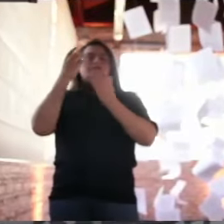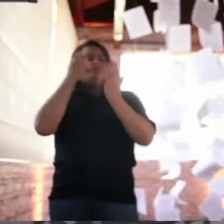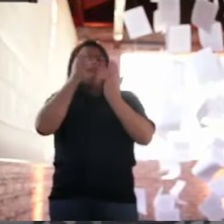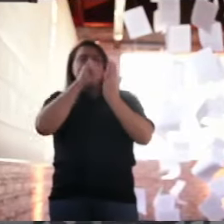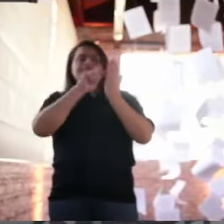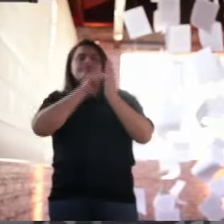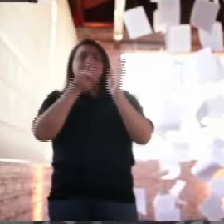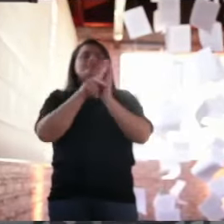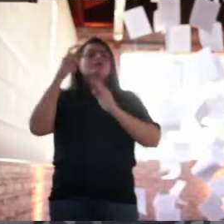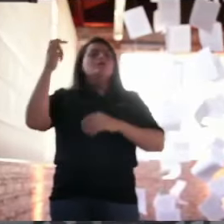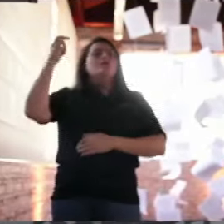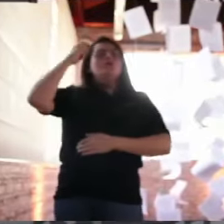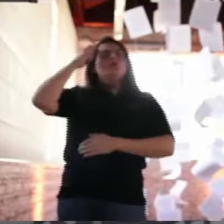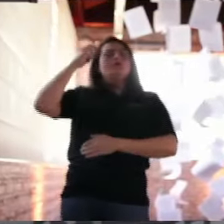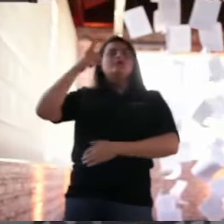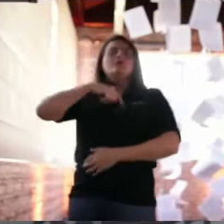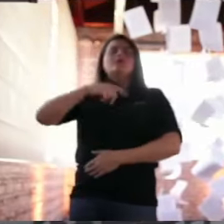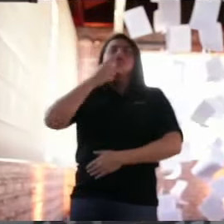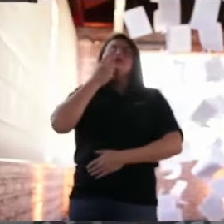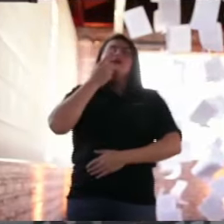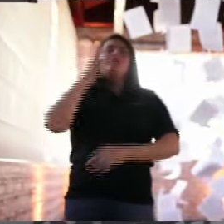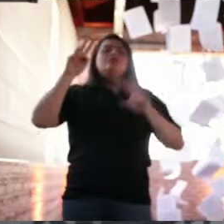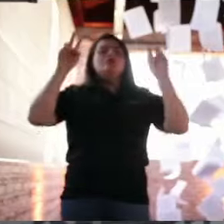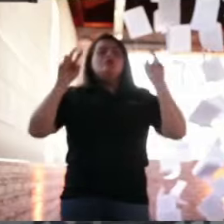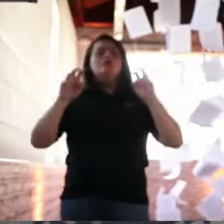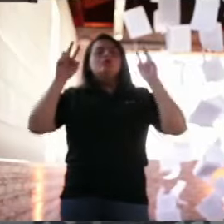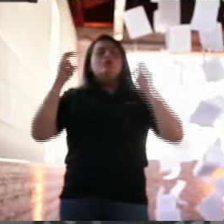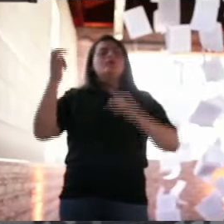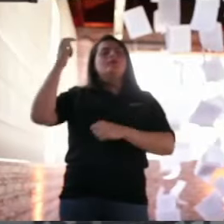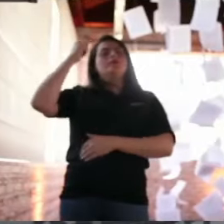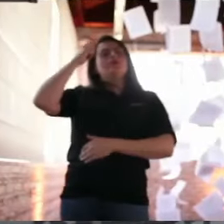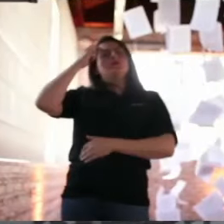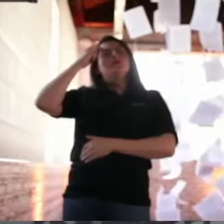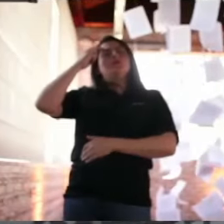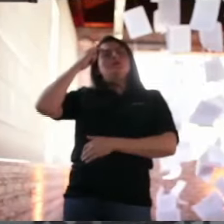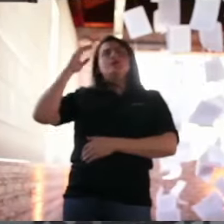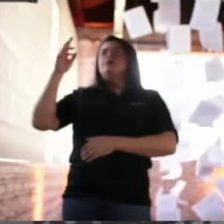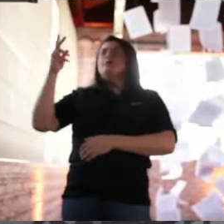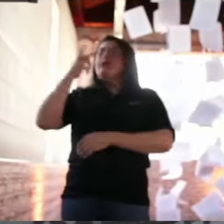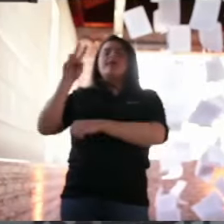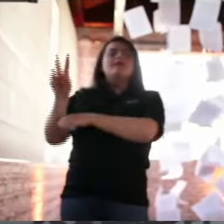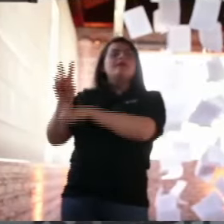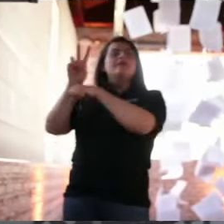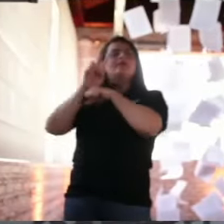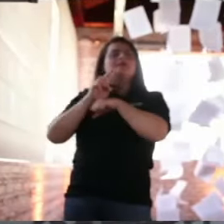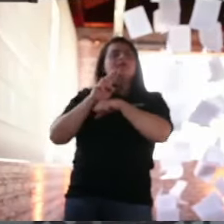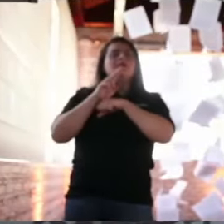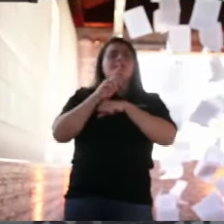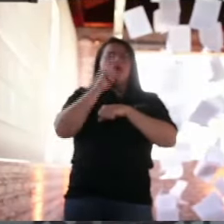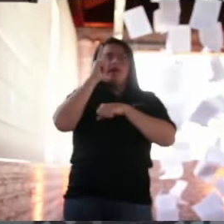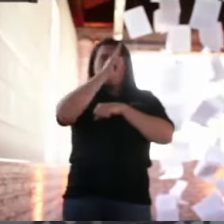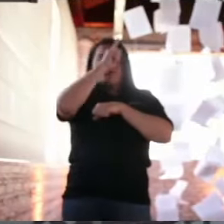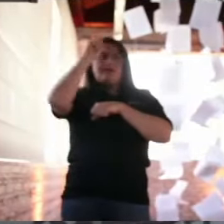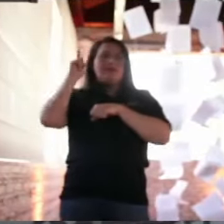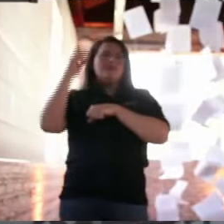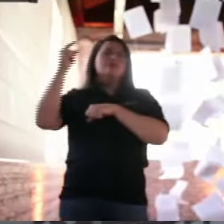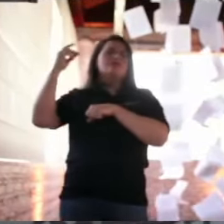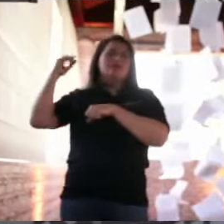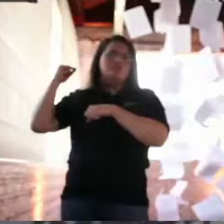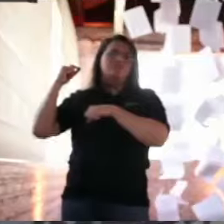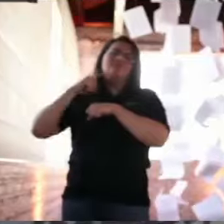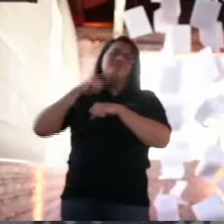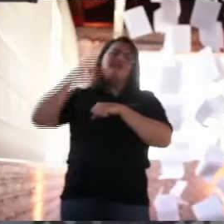da Cultura né e aqui a gente tá falando Claro de uma cultura importada né da Grécia Antiga essa que a gente chama de Cultura não